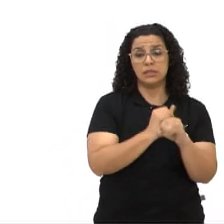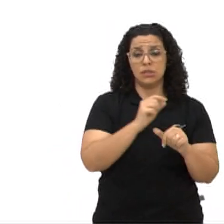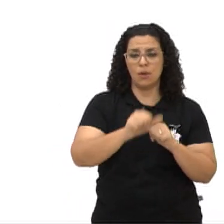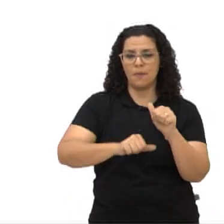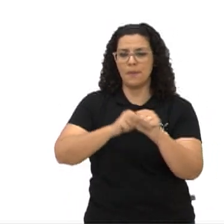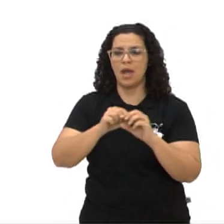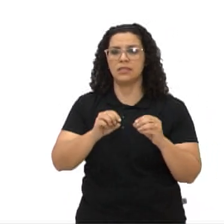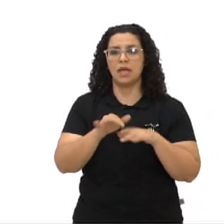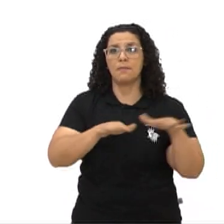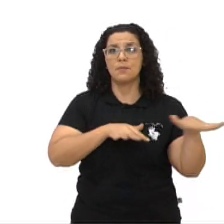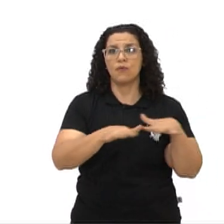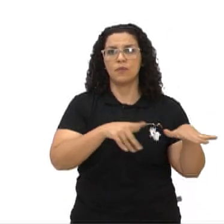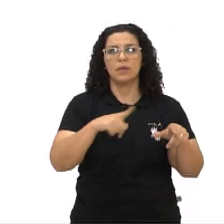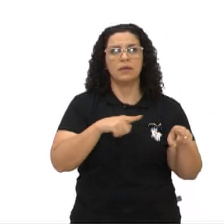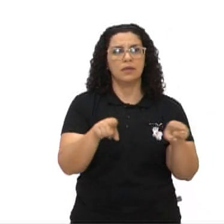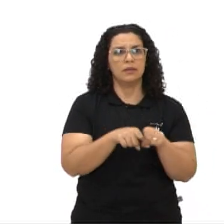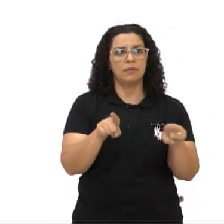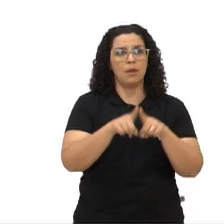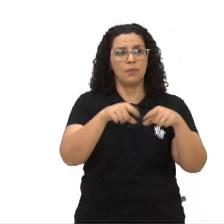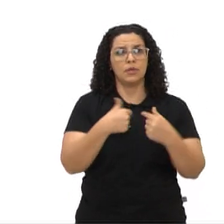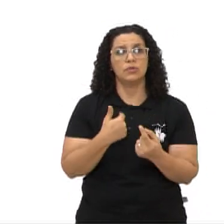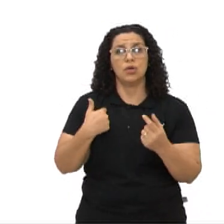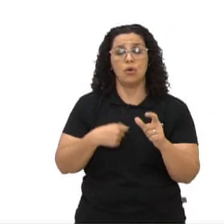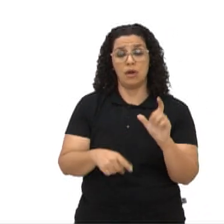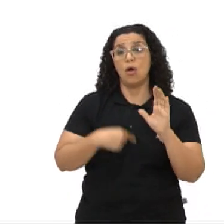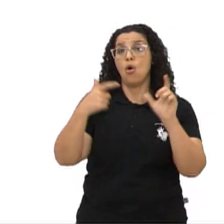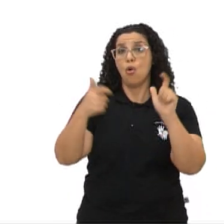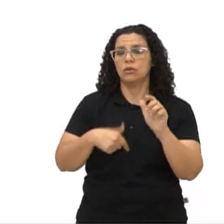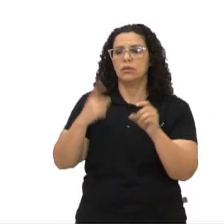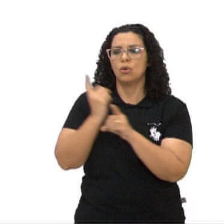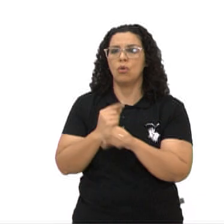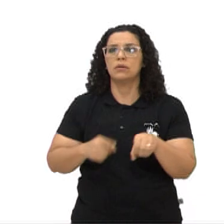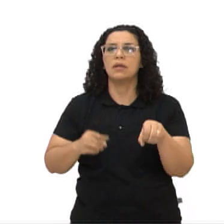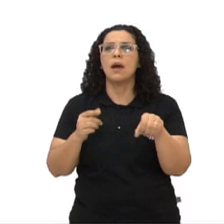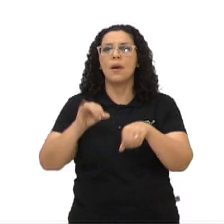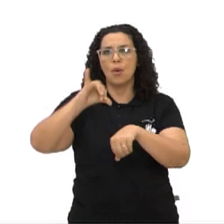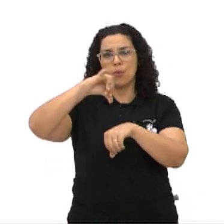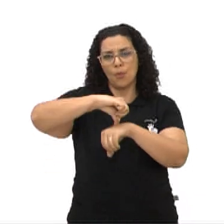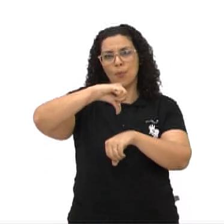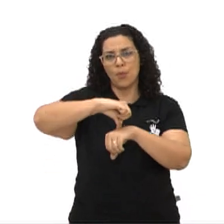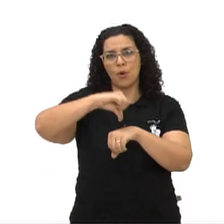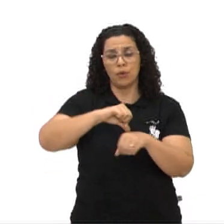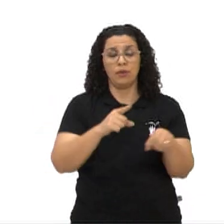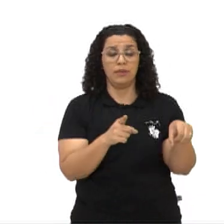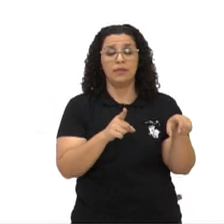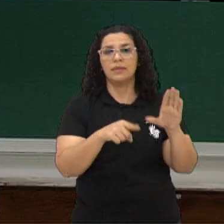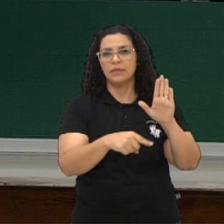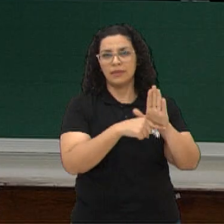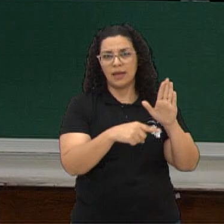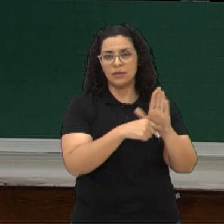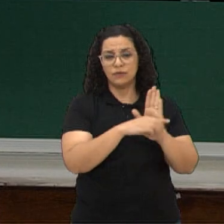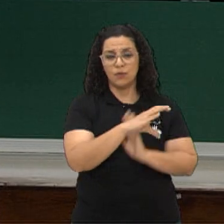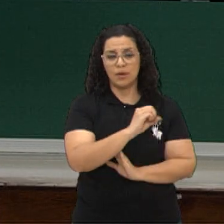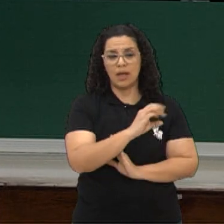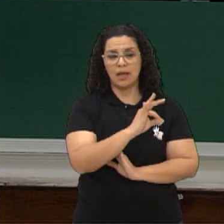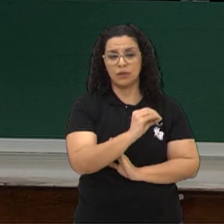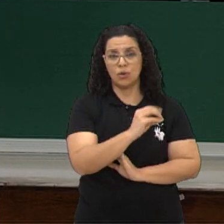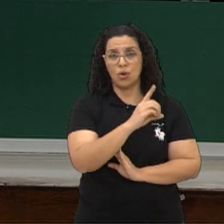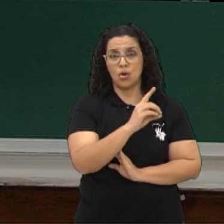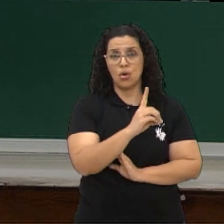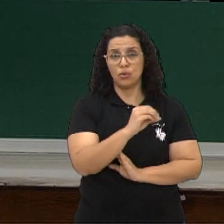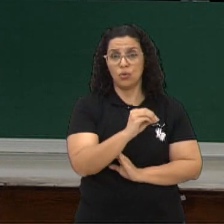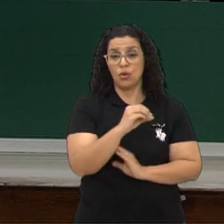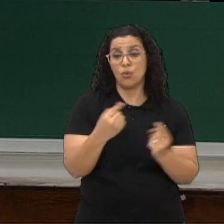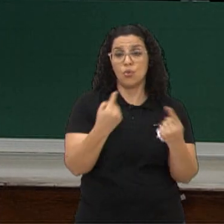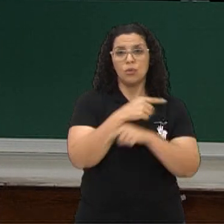a ter liberdade de movimento. E aí no polo negativo, que aqui chama o cátodo, vai ser o polo negativo, é o contrário lá da pilha,